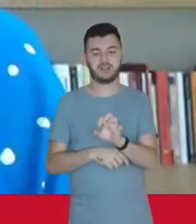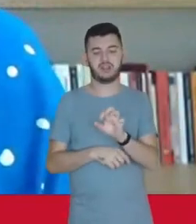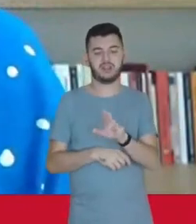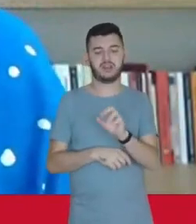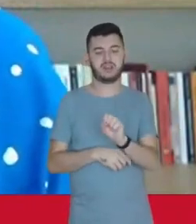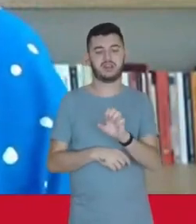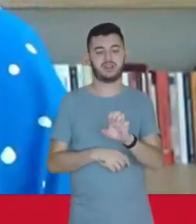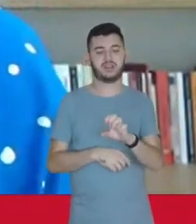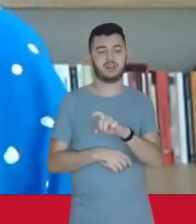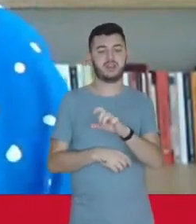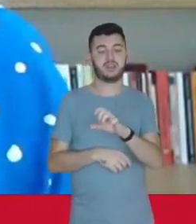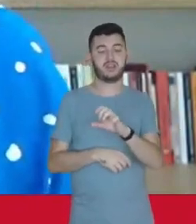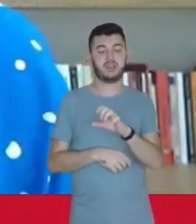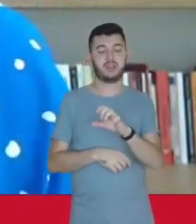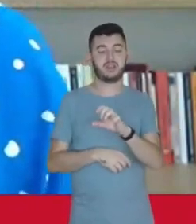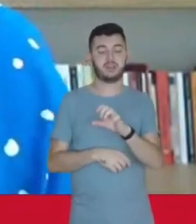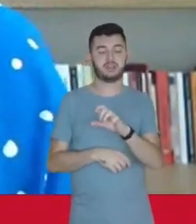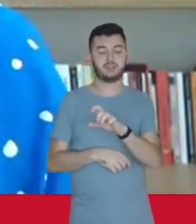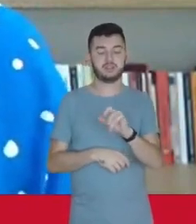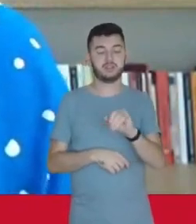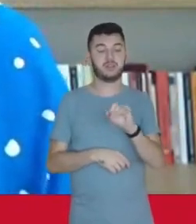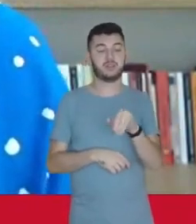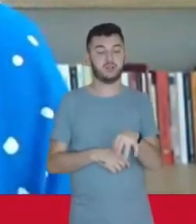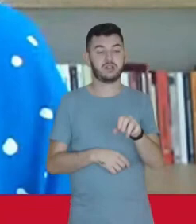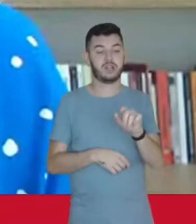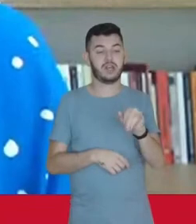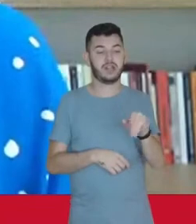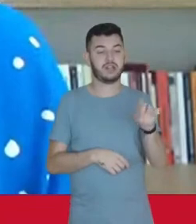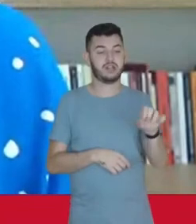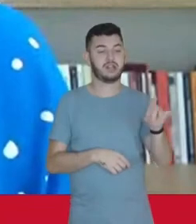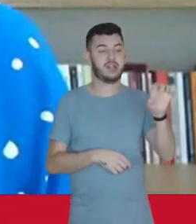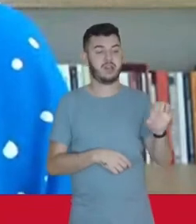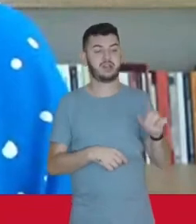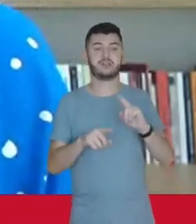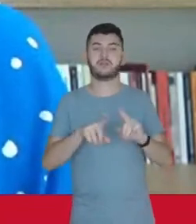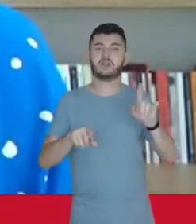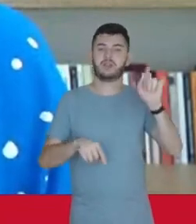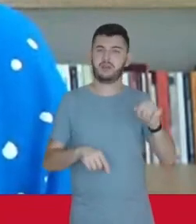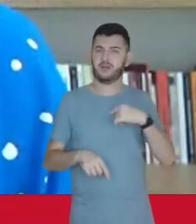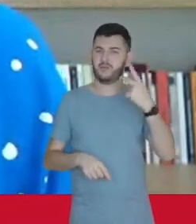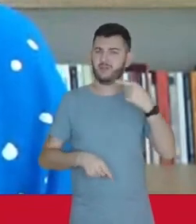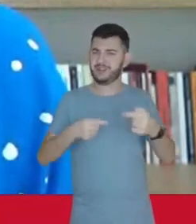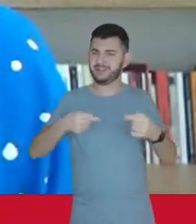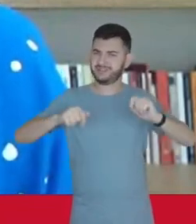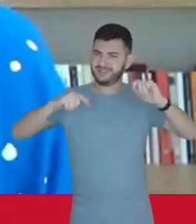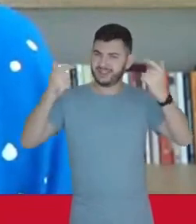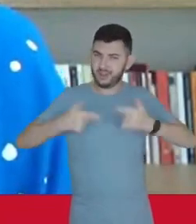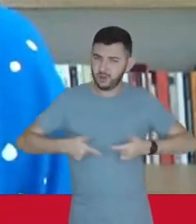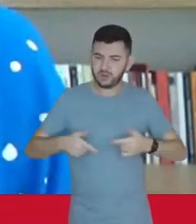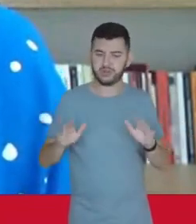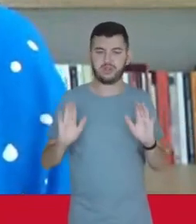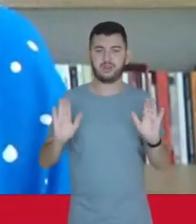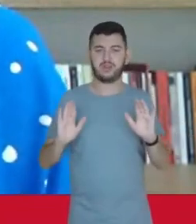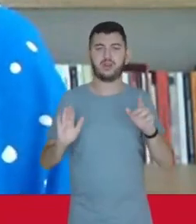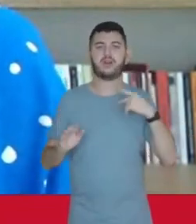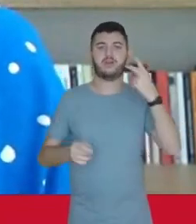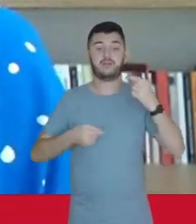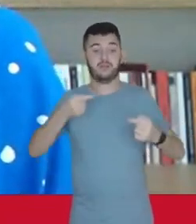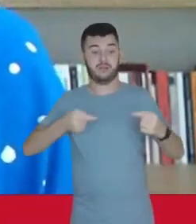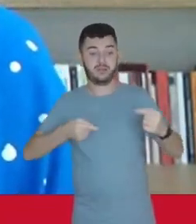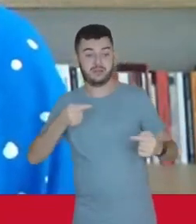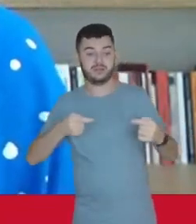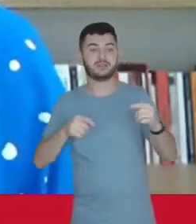também destacando que esta não é uma política neutra. A política de inclusão educacional é uma política que